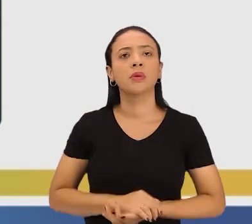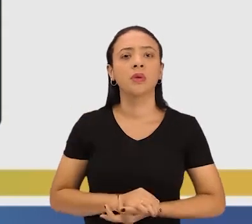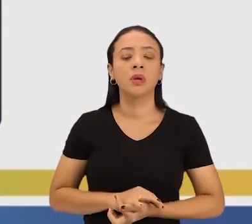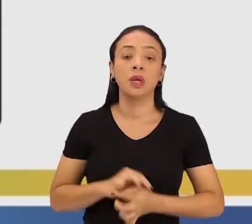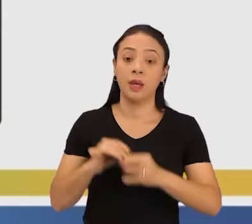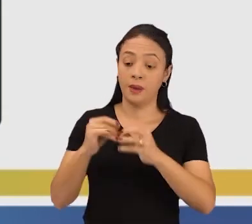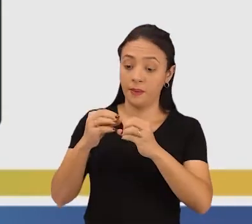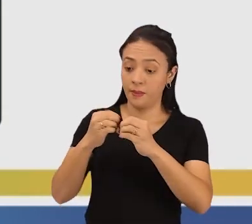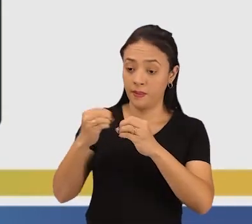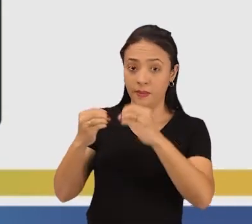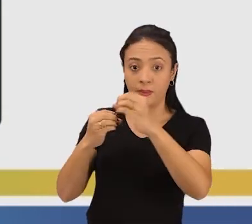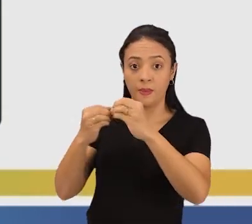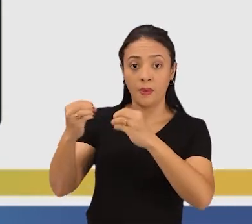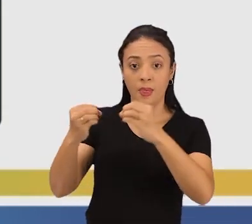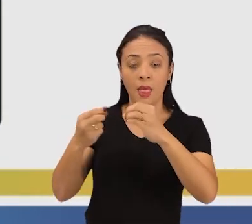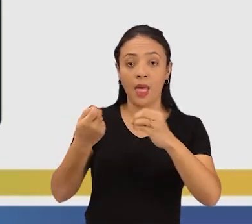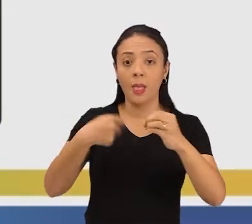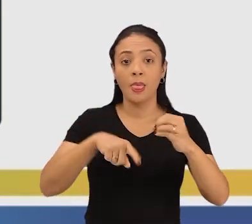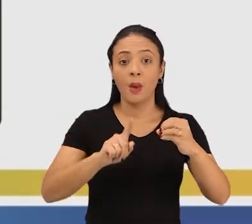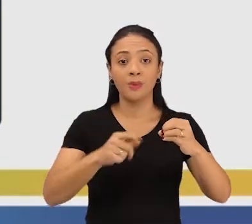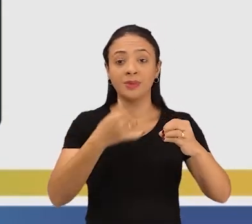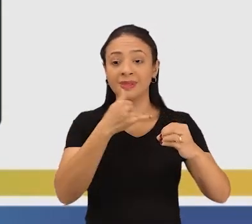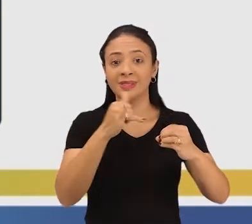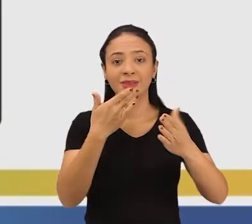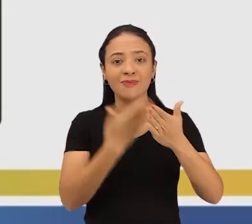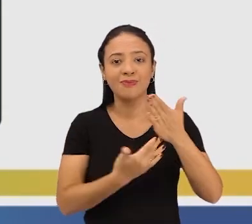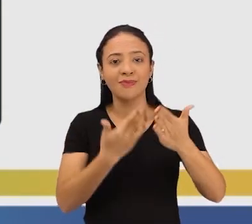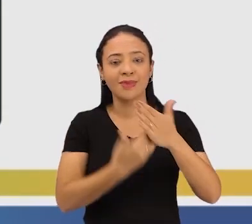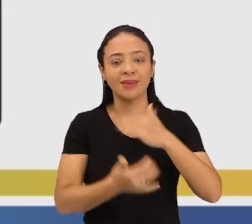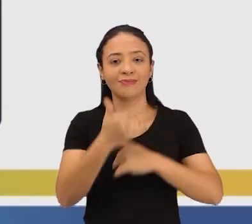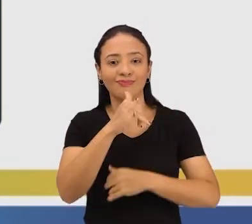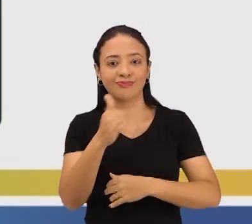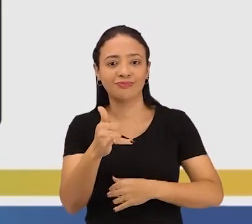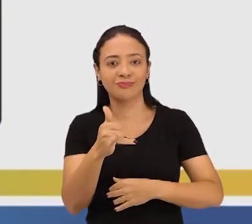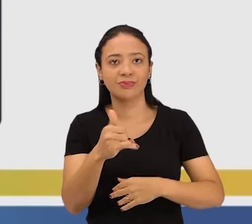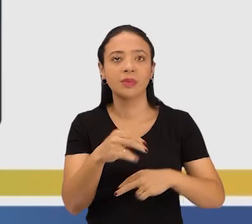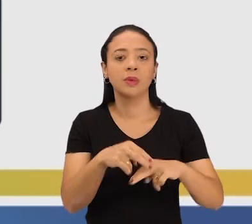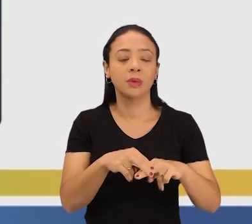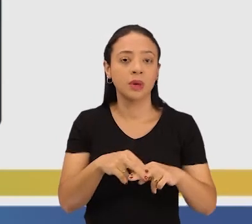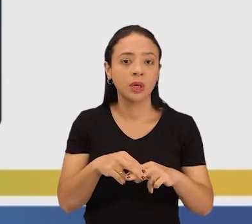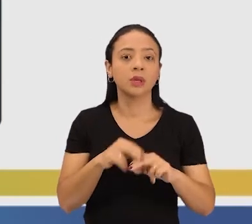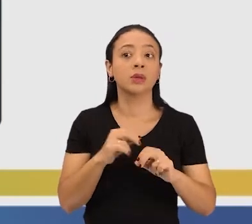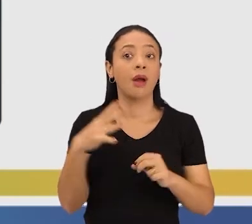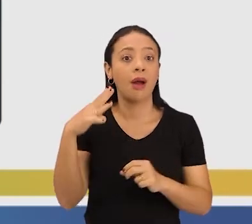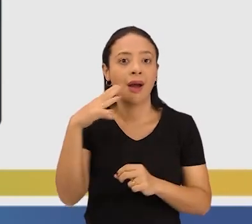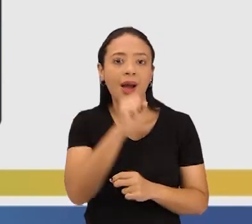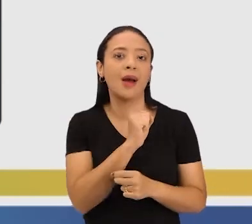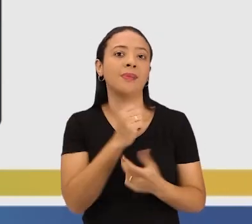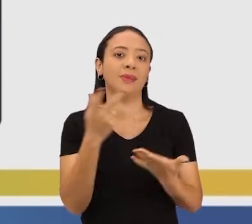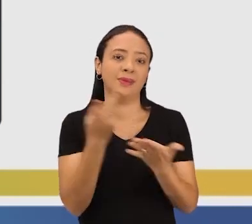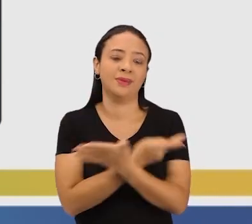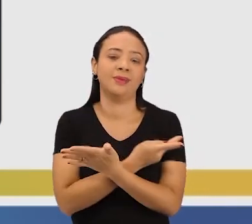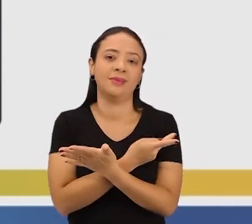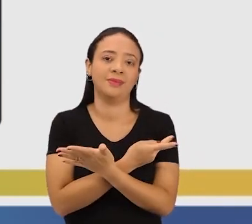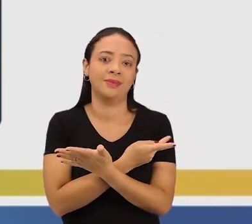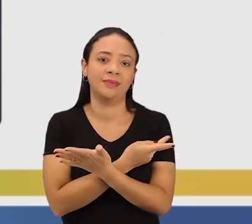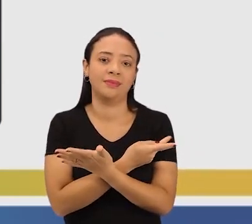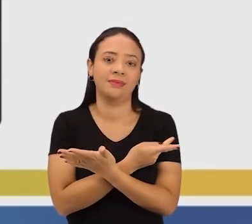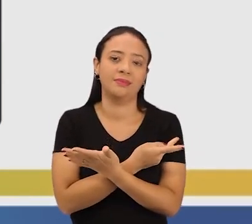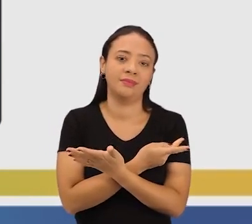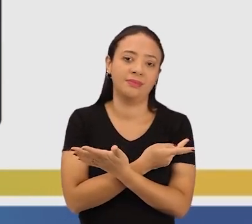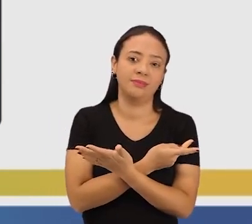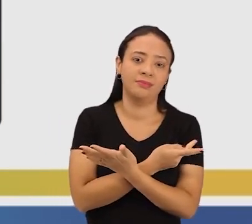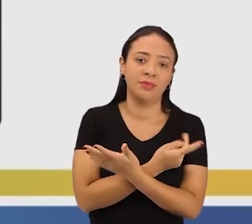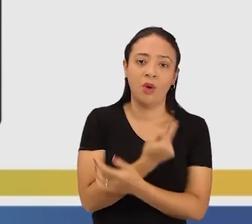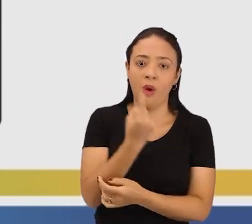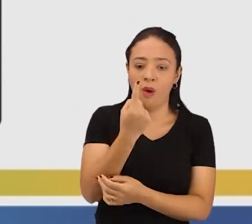assexuada, ela não demanda gasto de energia e por isso é um processo que acontece de forma muito rápida, porque simplesmente, nesse